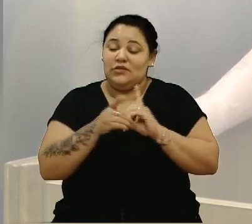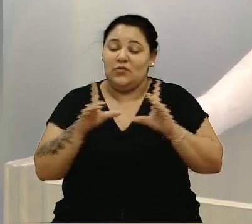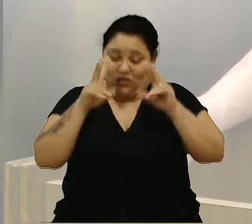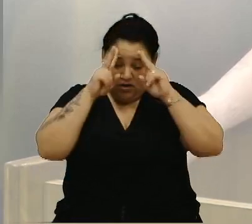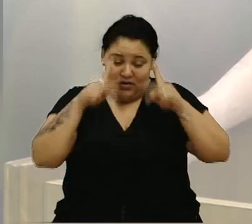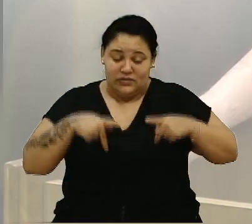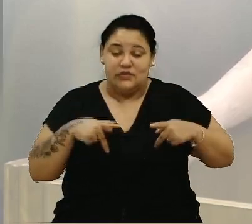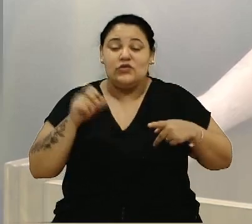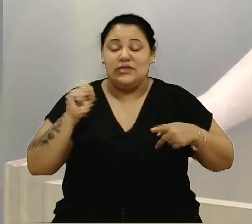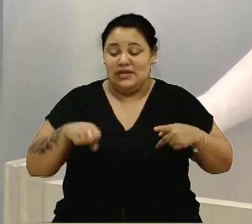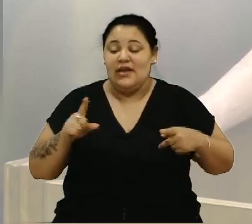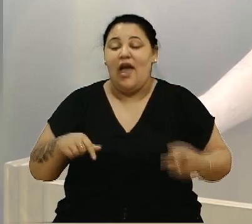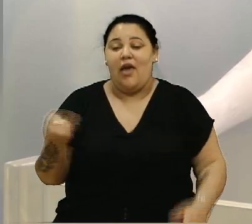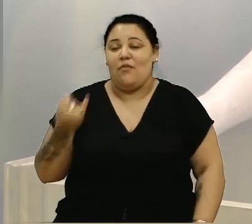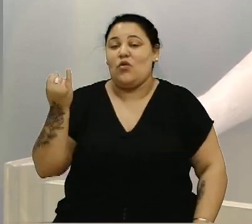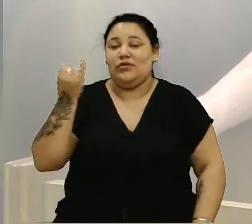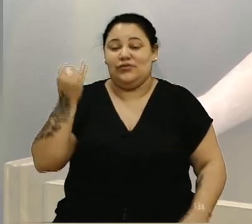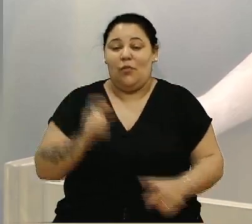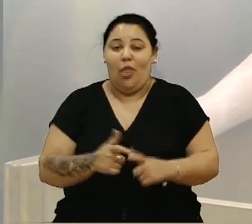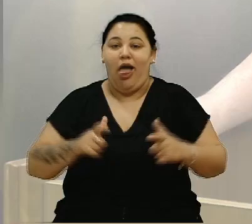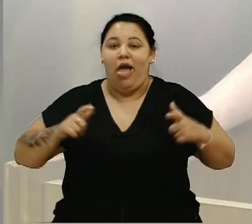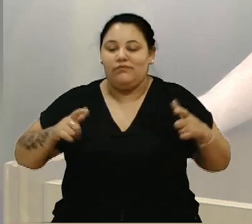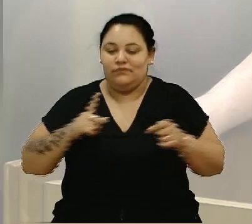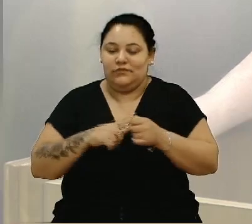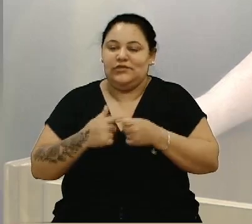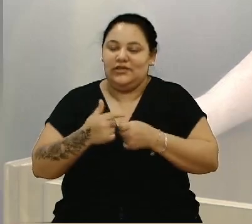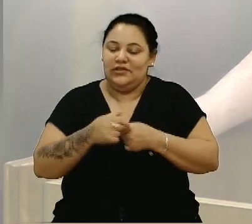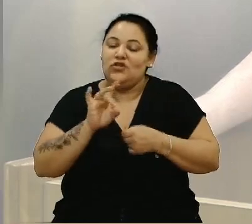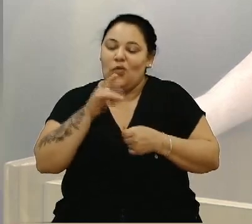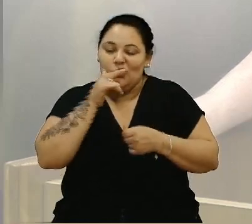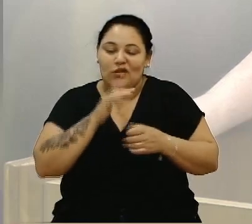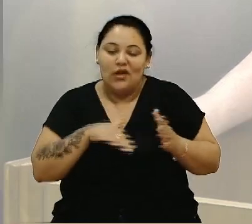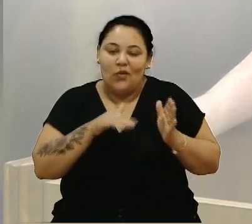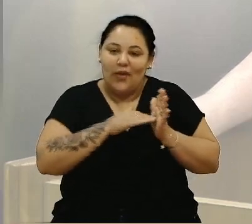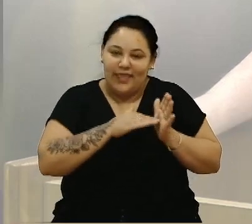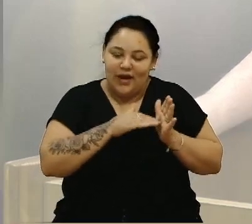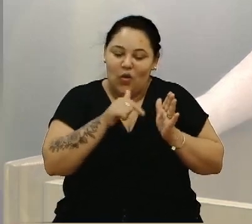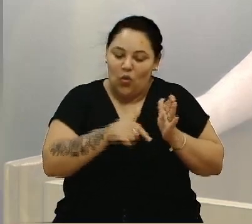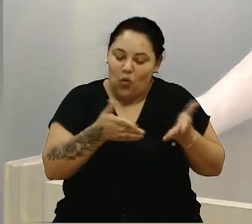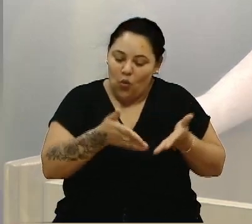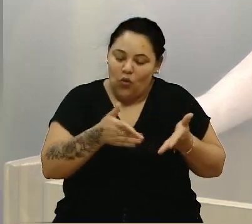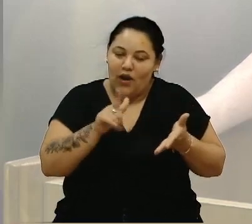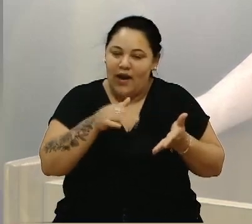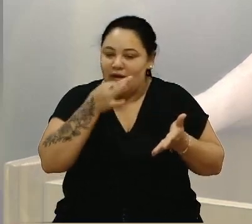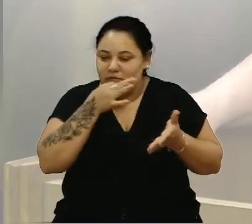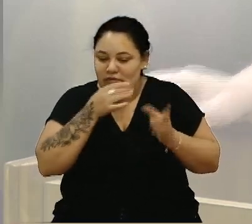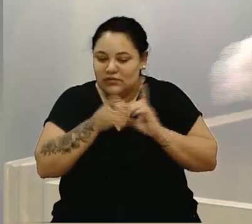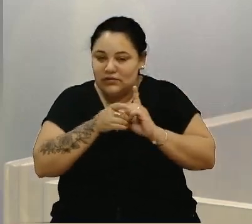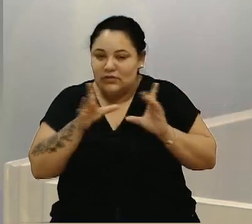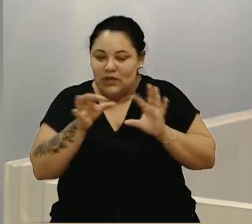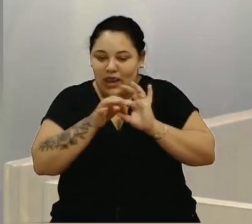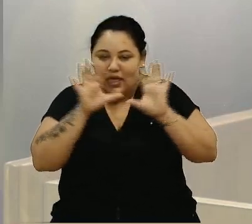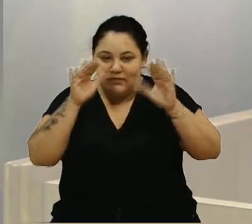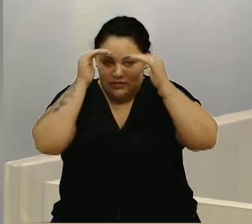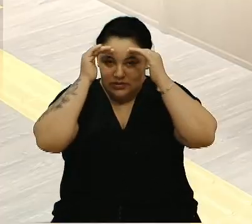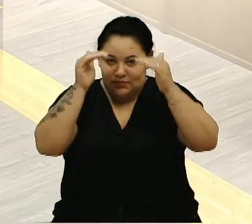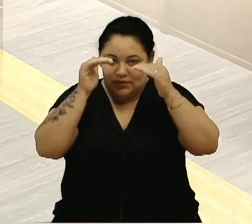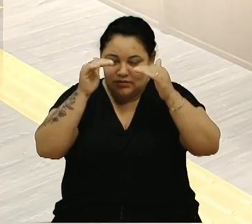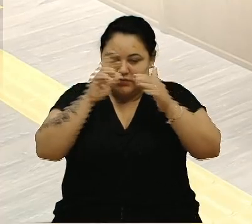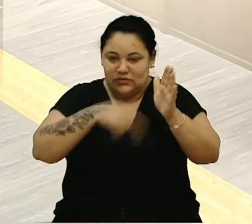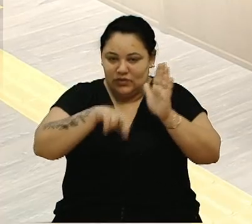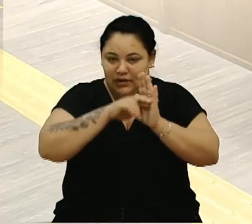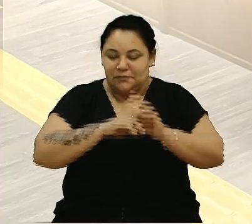a importância e o crescimento da cidade, e se nós chegamos até aqui, é porque Caxias do Sul é uma cidade democrática e respeita o resultado das urnas.